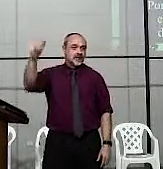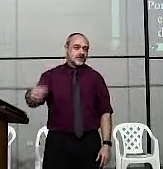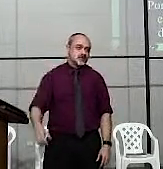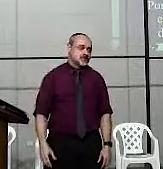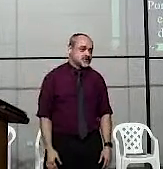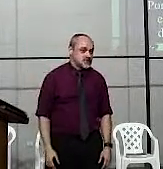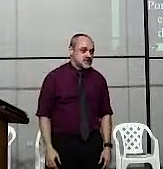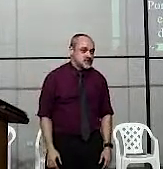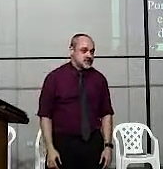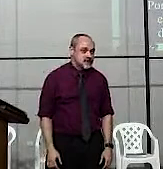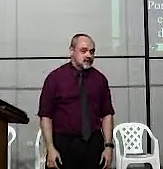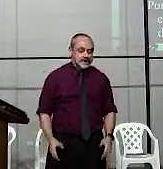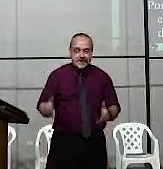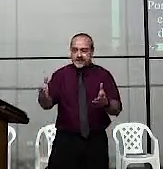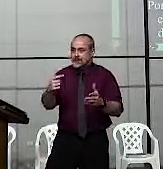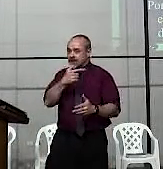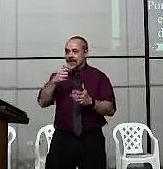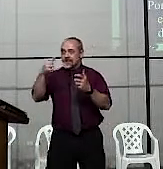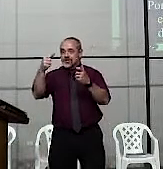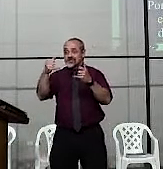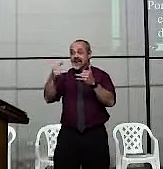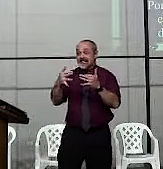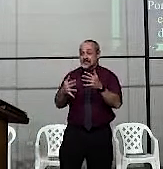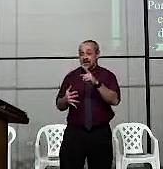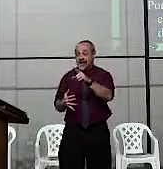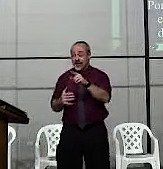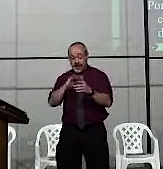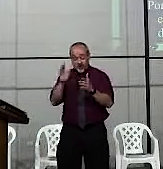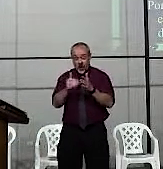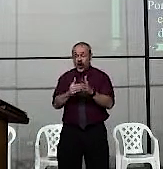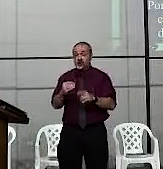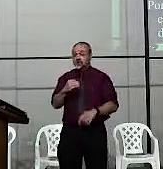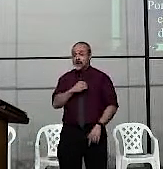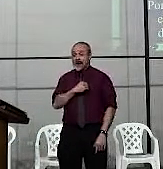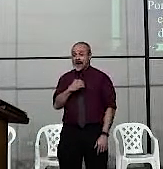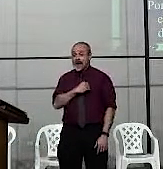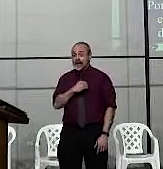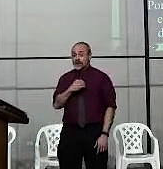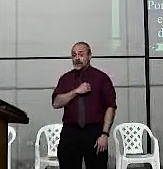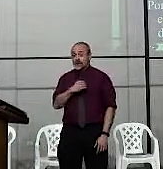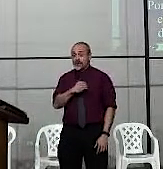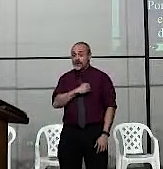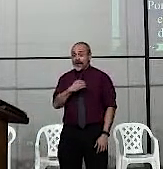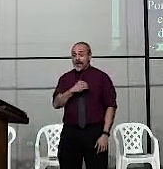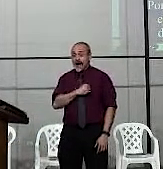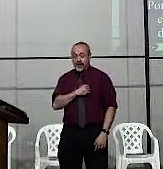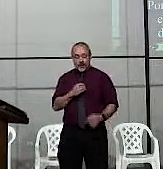de Deus. Isso está explicando que todos pecaram